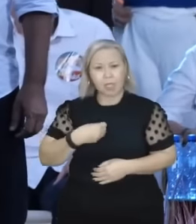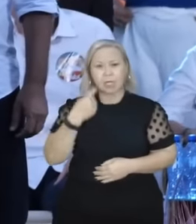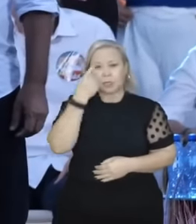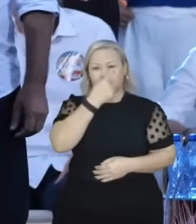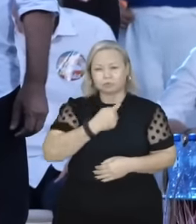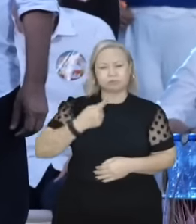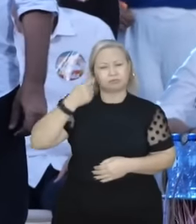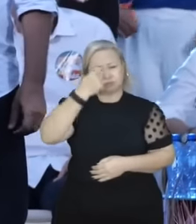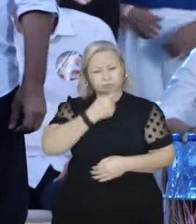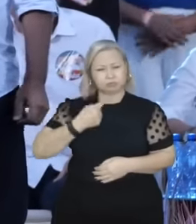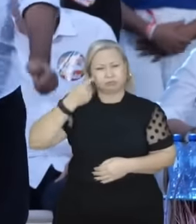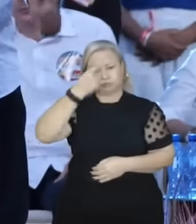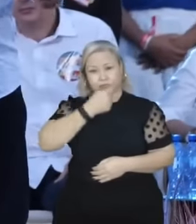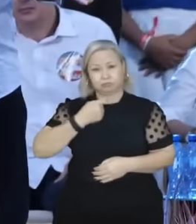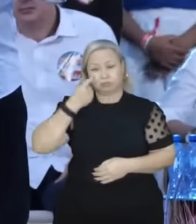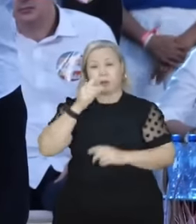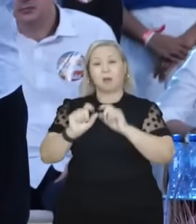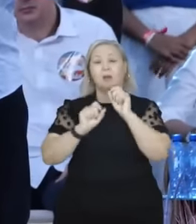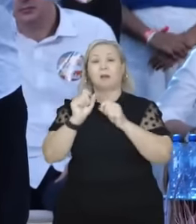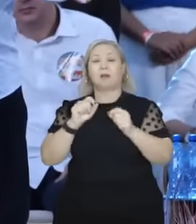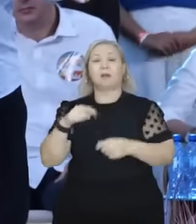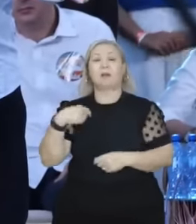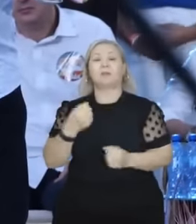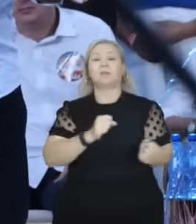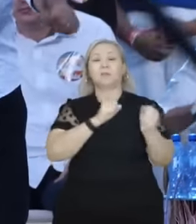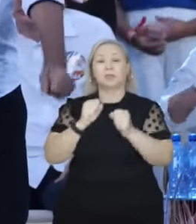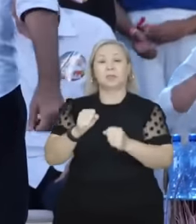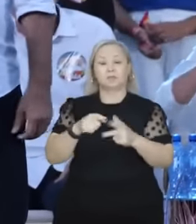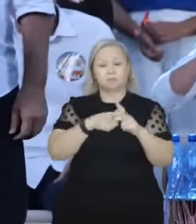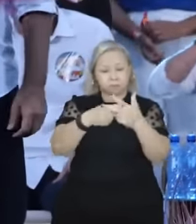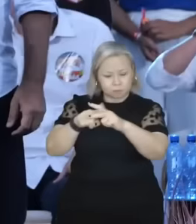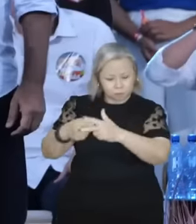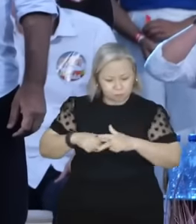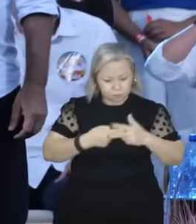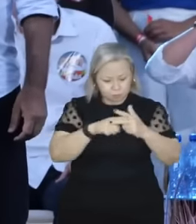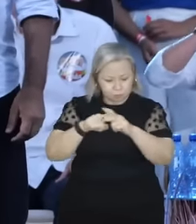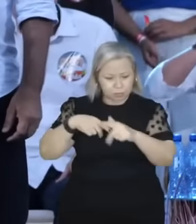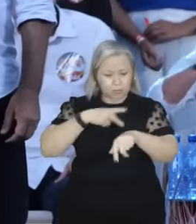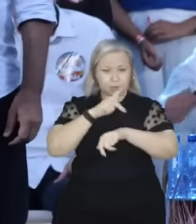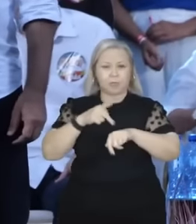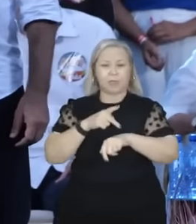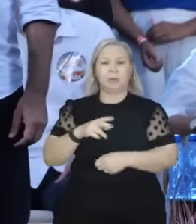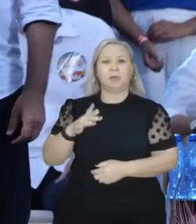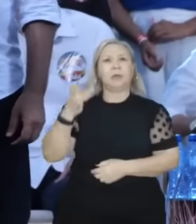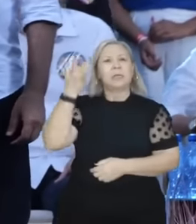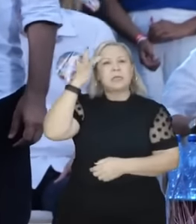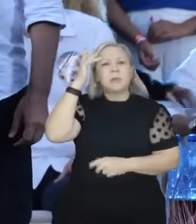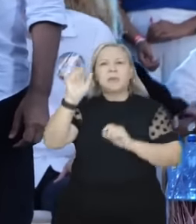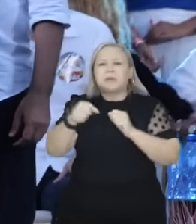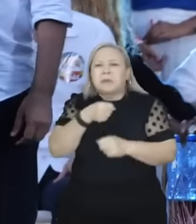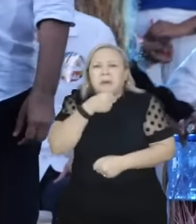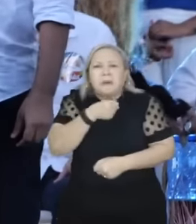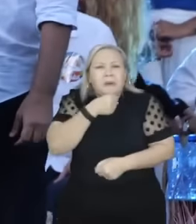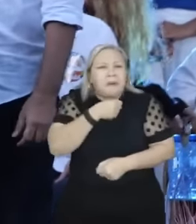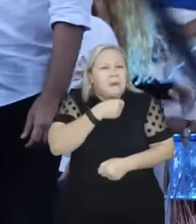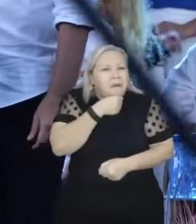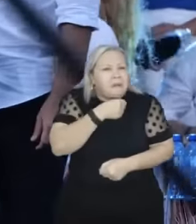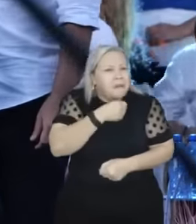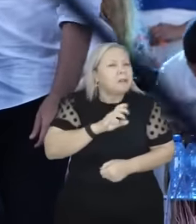gente possa consertar esse país. Não pense que eu estou veinho, não. Se eu tivesse veinho, eu não